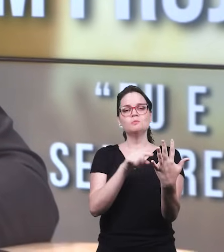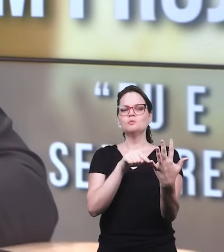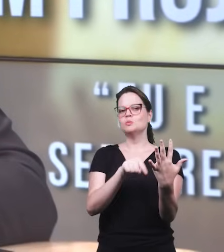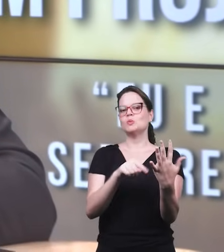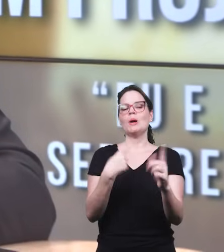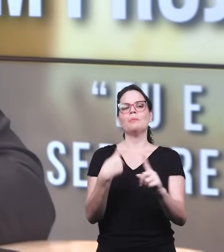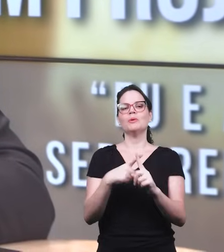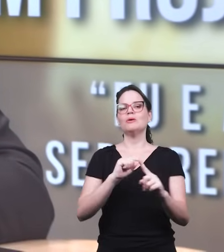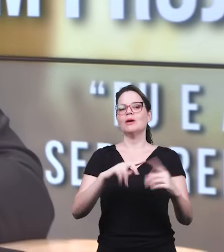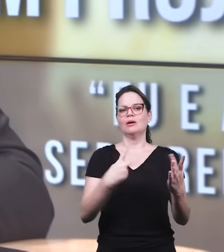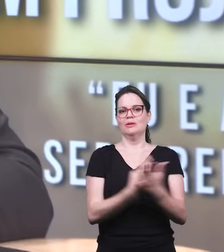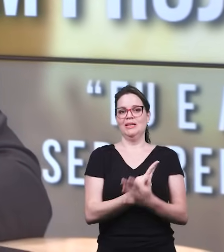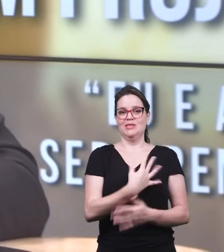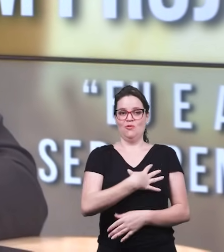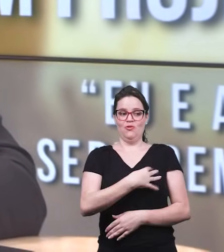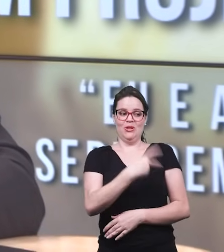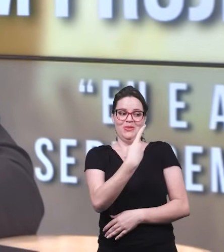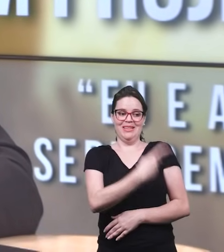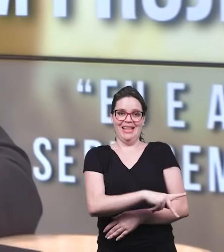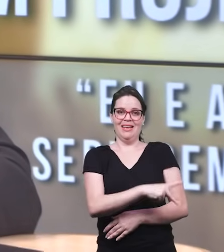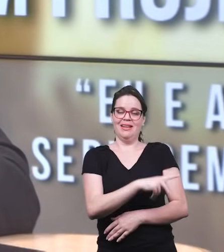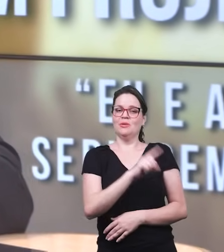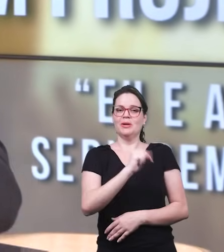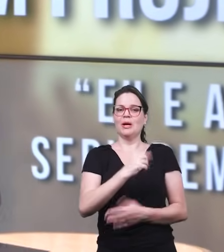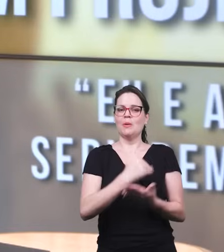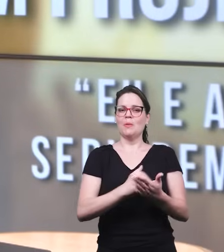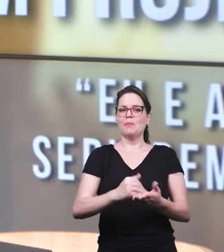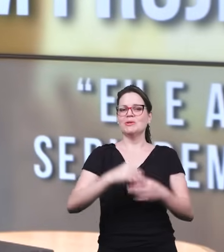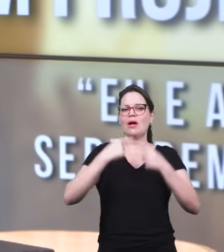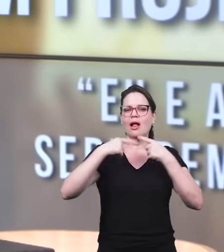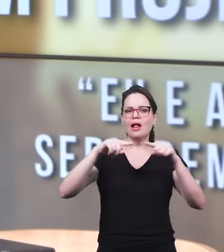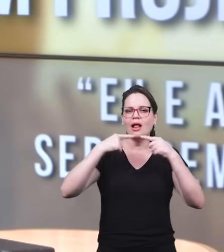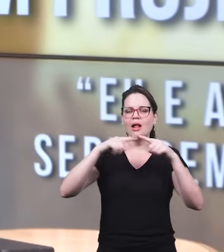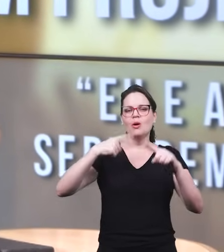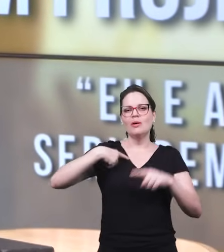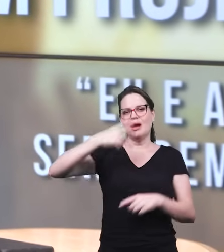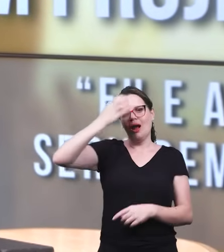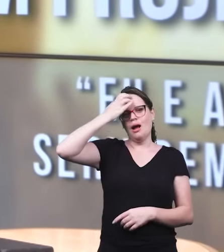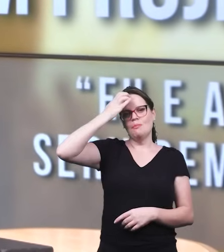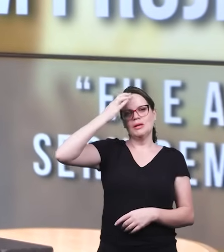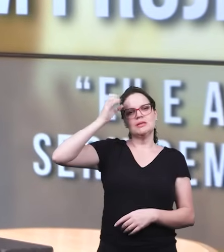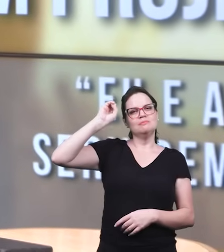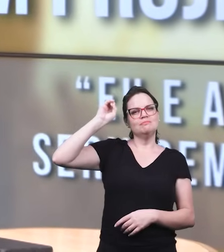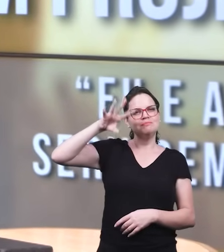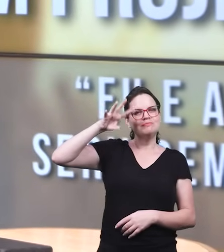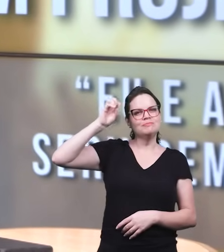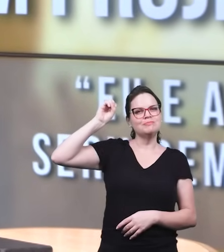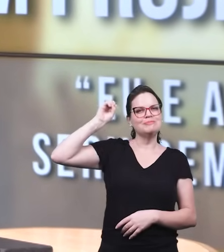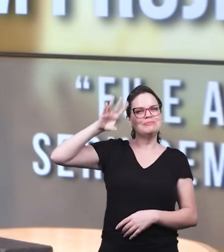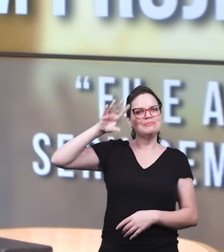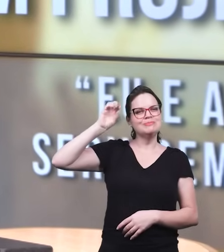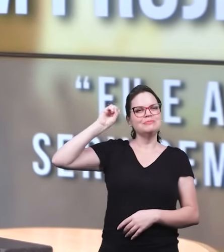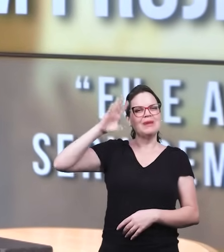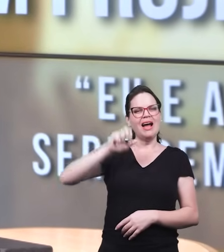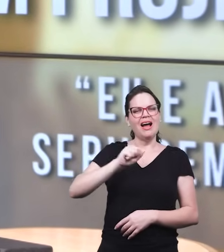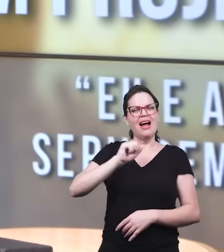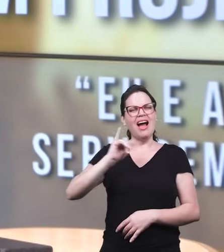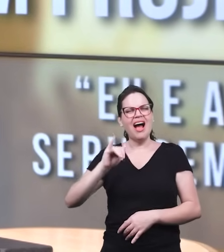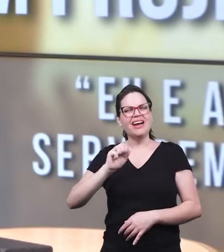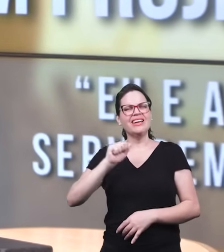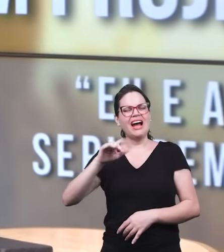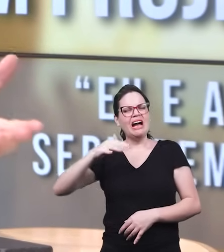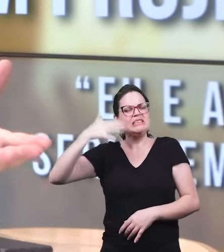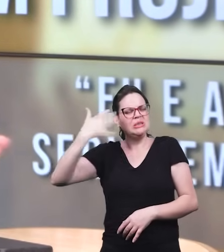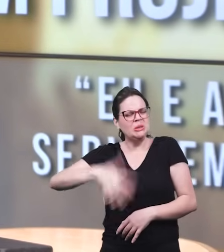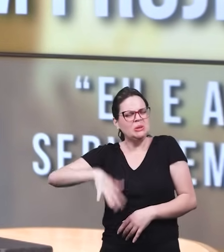a reclamação do filho é justamente uma dor na cabeça. E trazendo aqui para a nossa conversa,